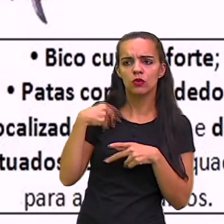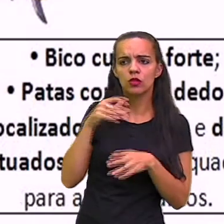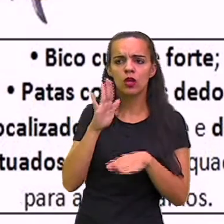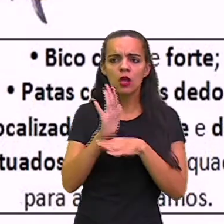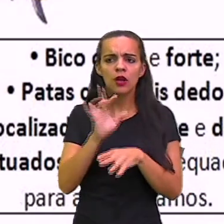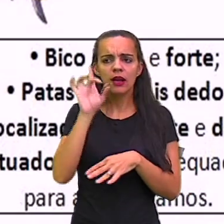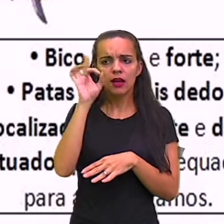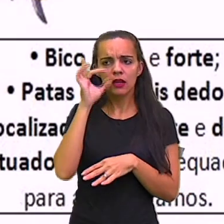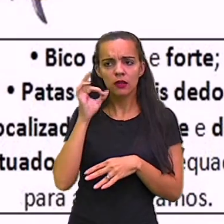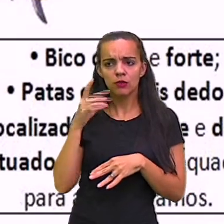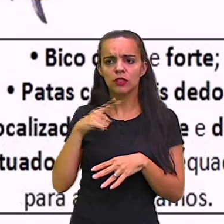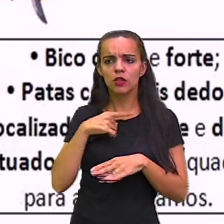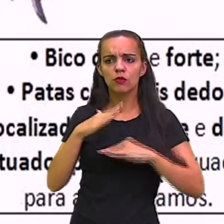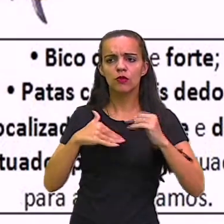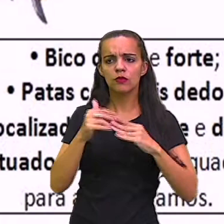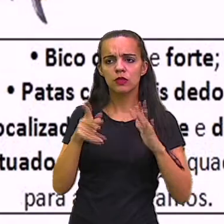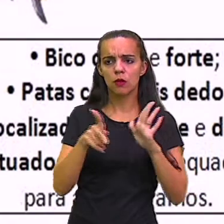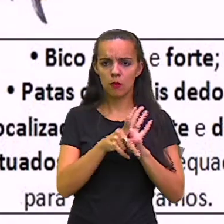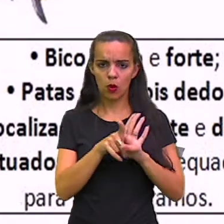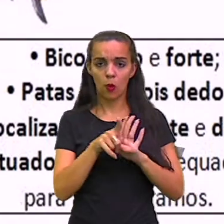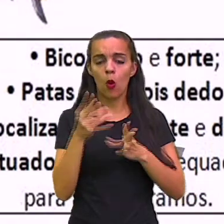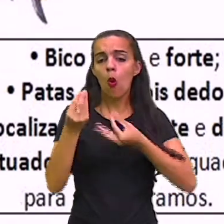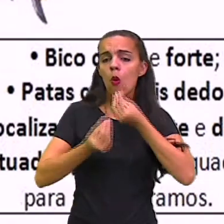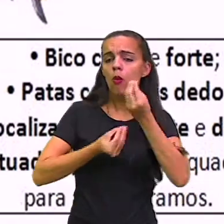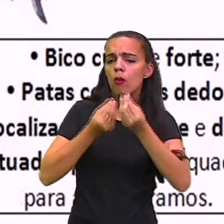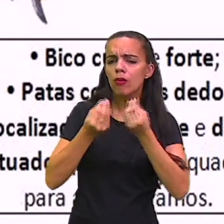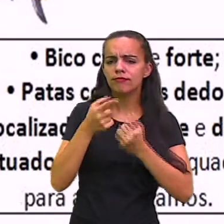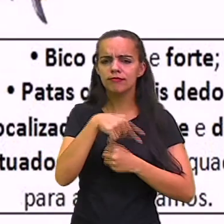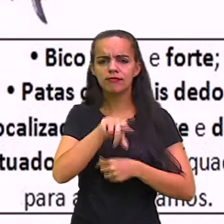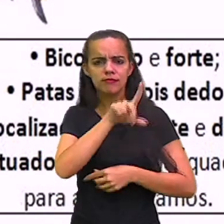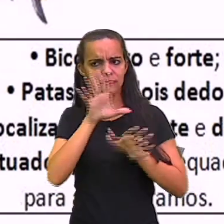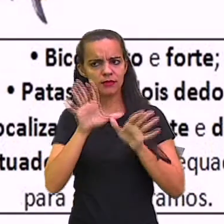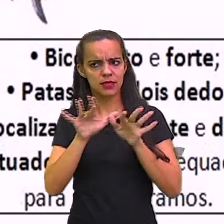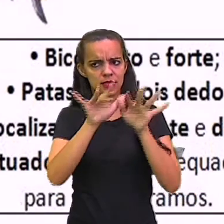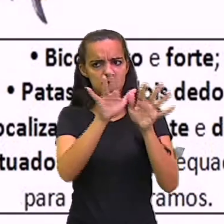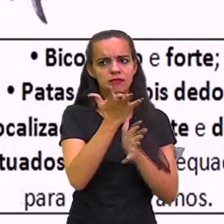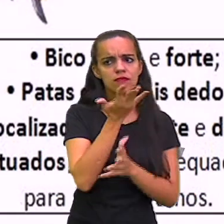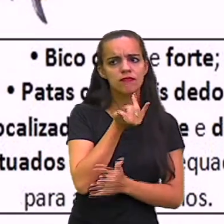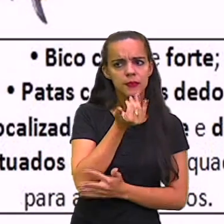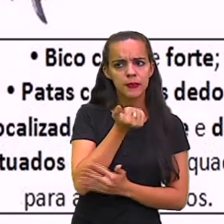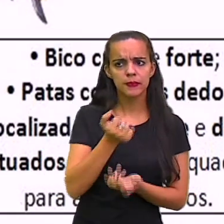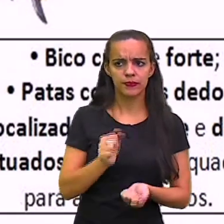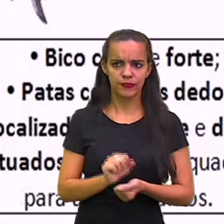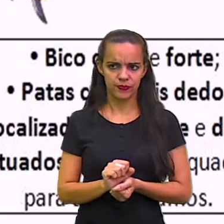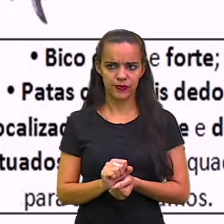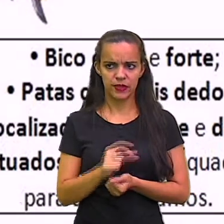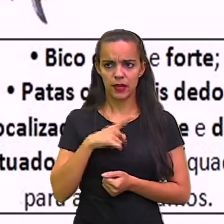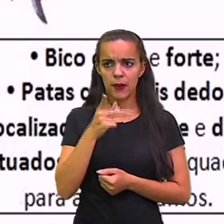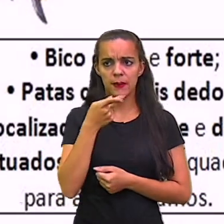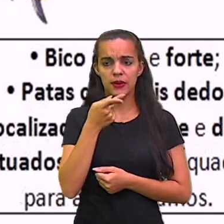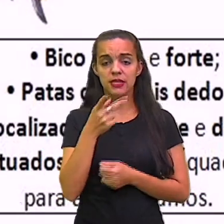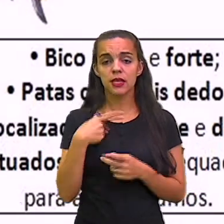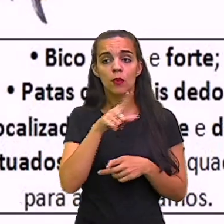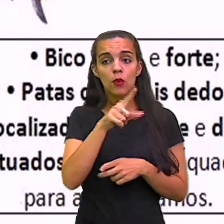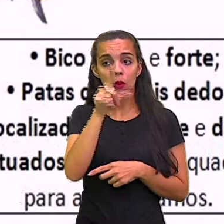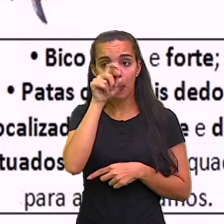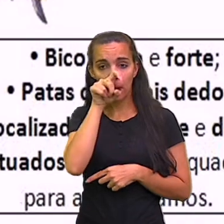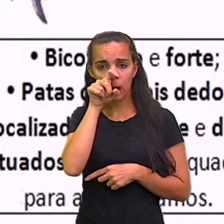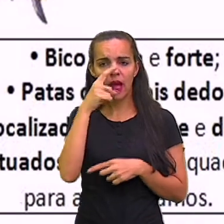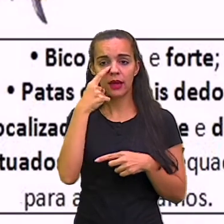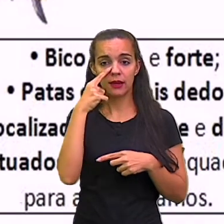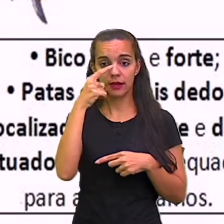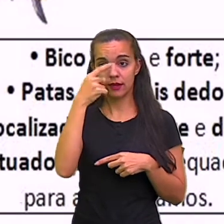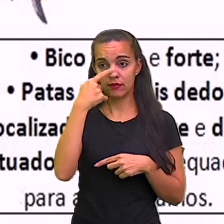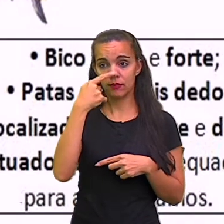ou seja do que uma ave se alimenta também o bico a gente vai ter um par de narina por onde o